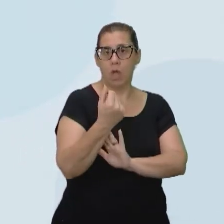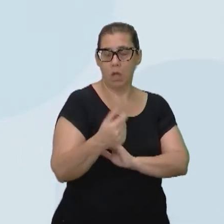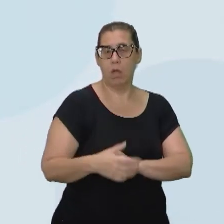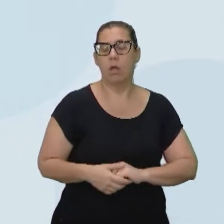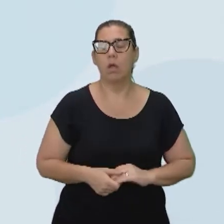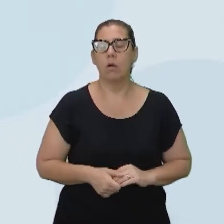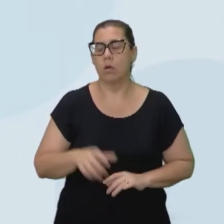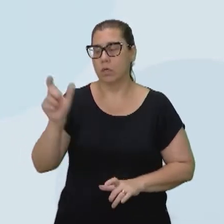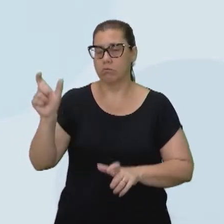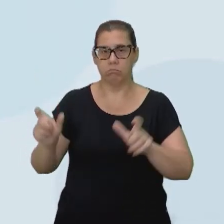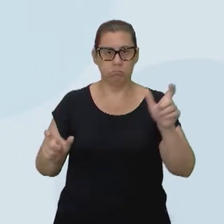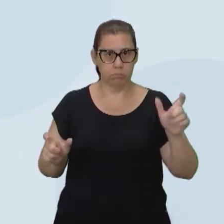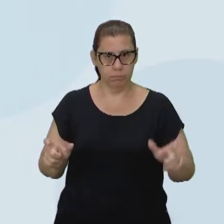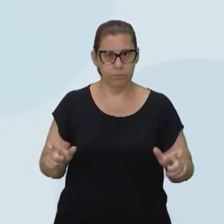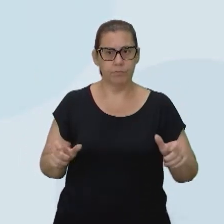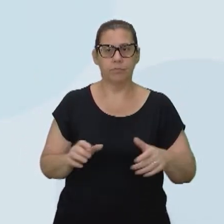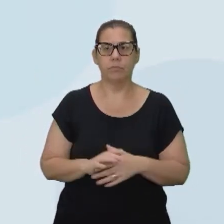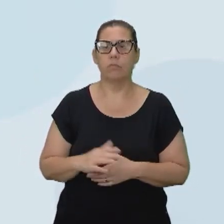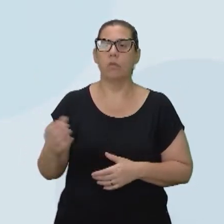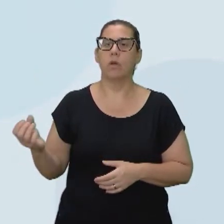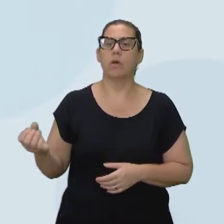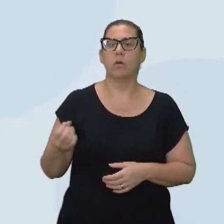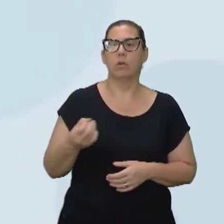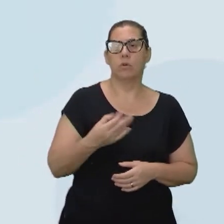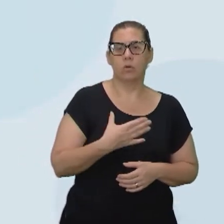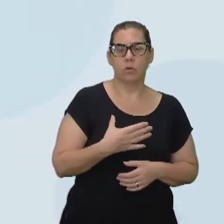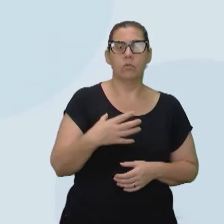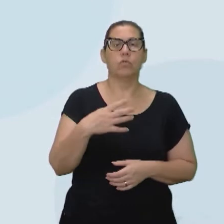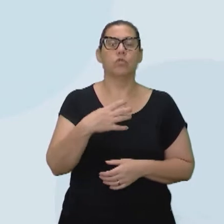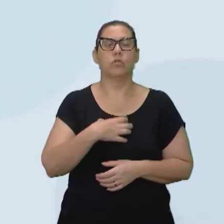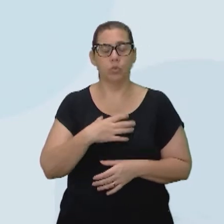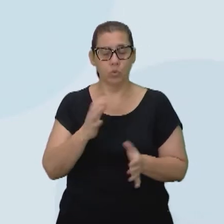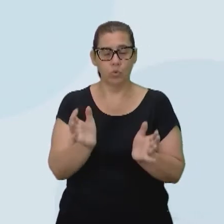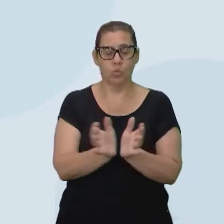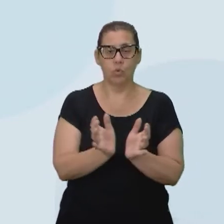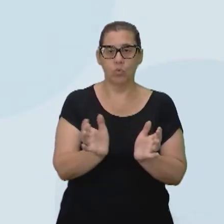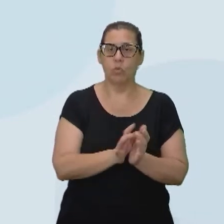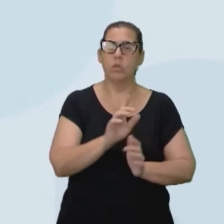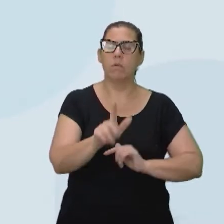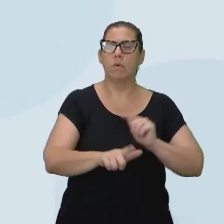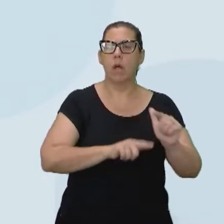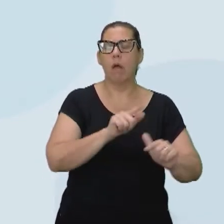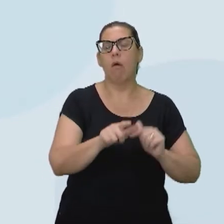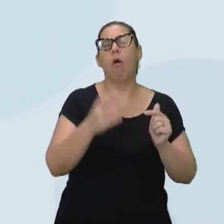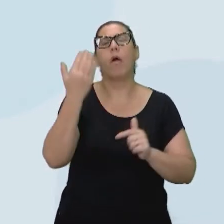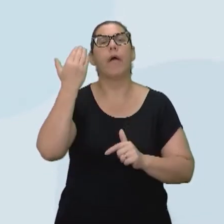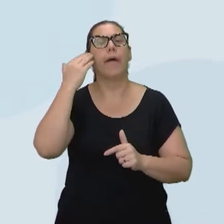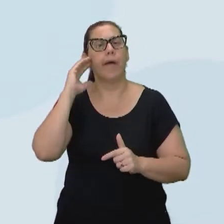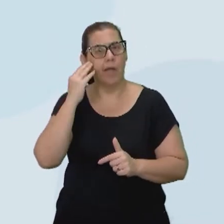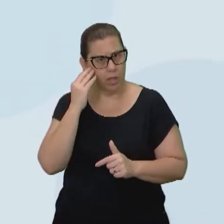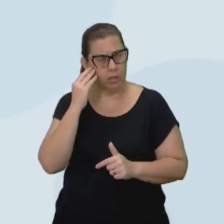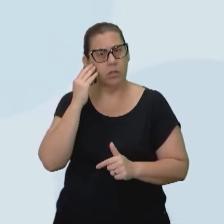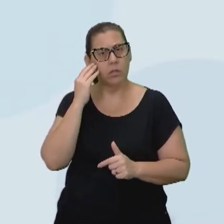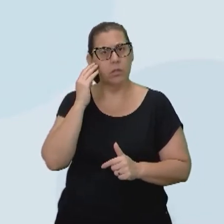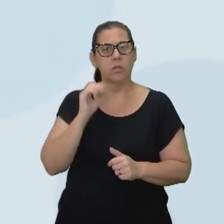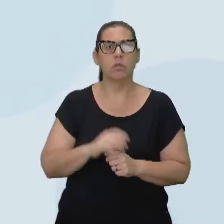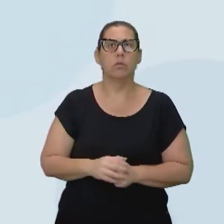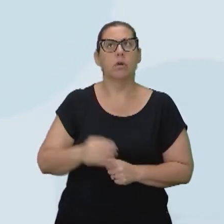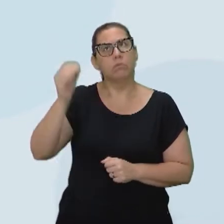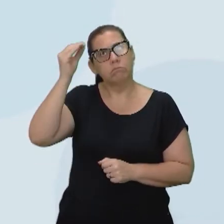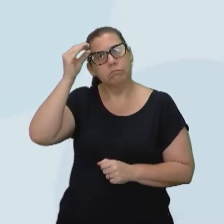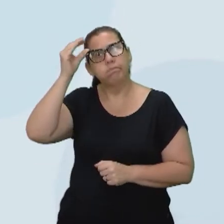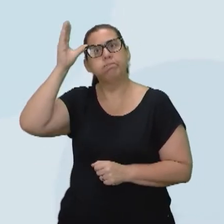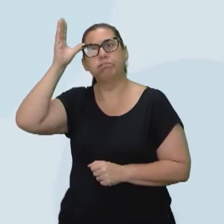esses autores, tá? A nova conformação da classe trabalhadora deve ser entendida por meio de uma concepção ampliada